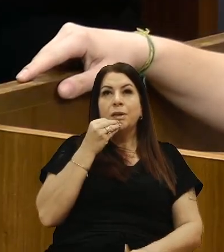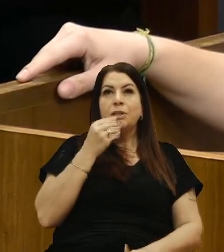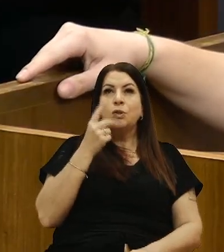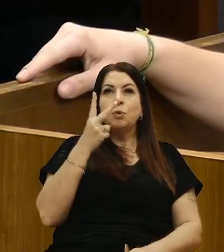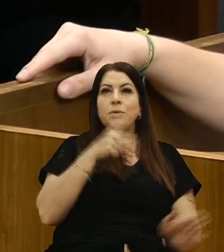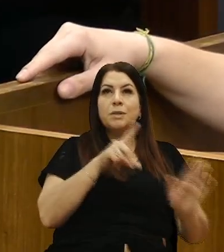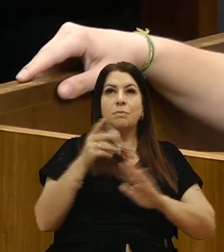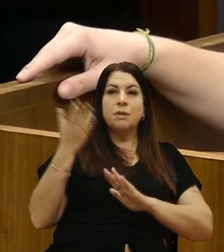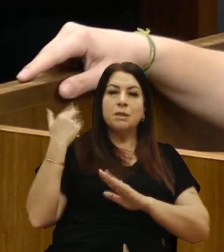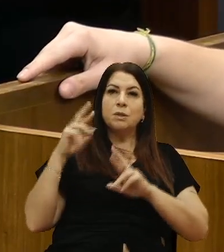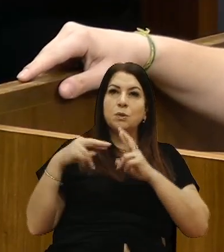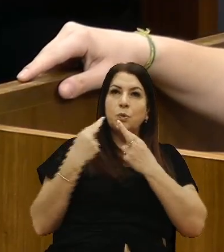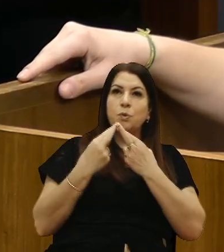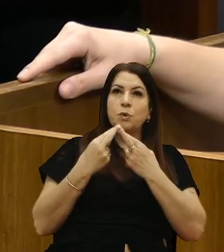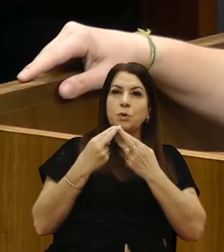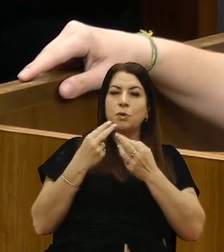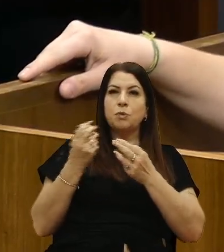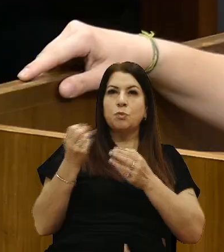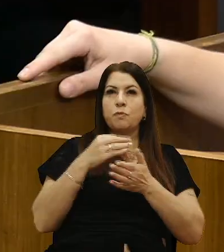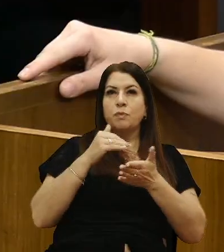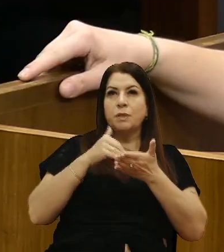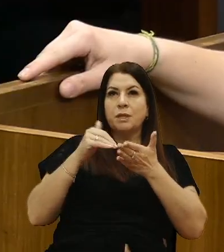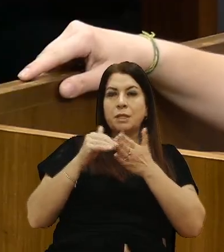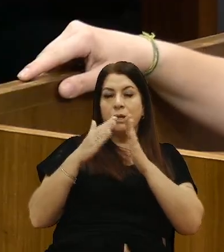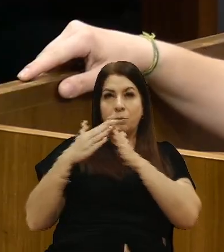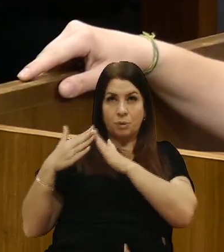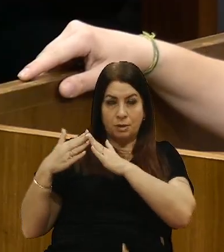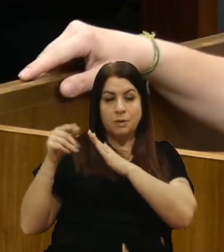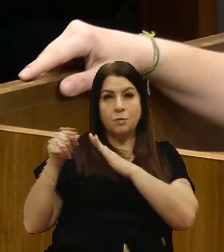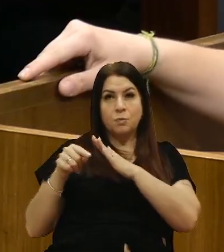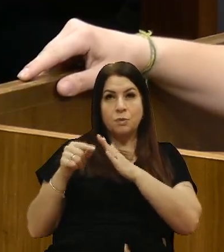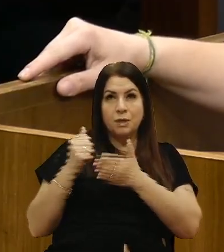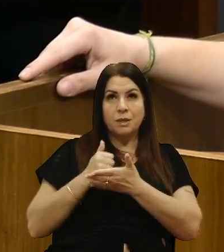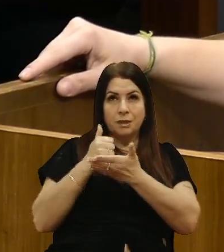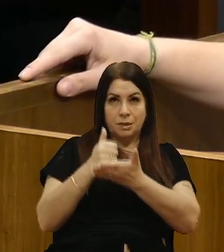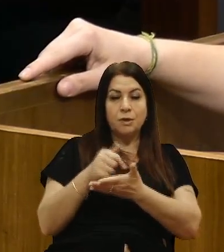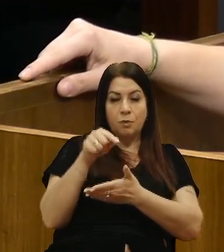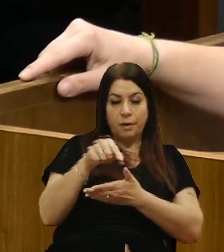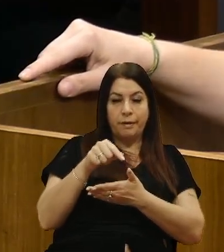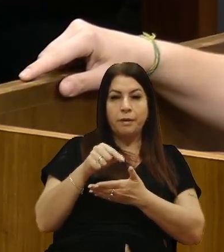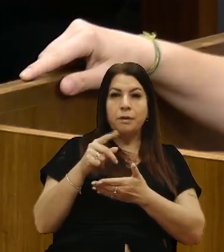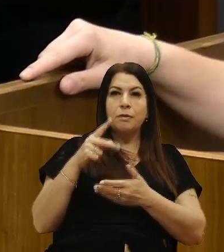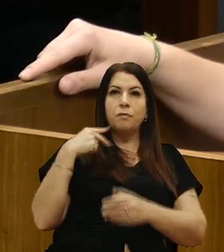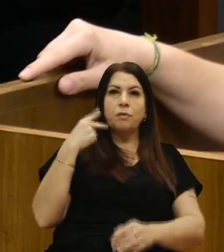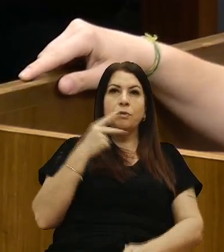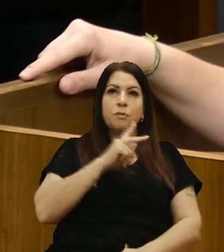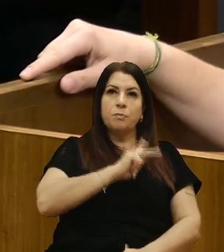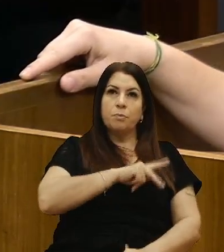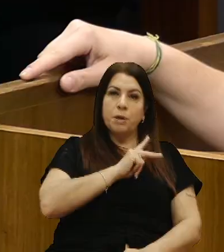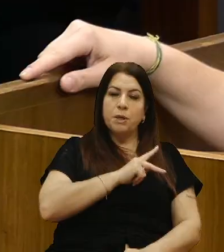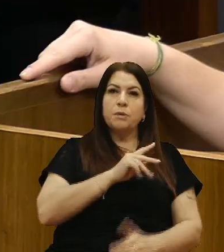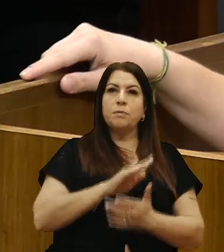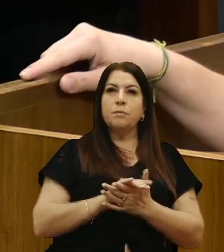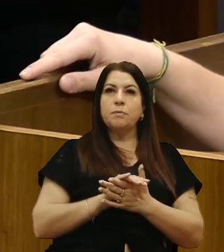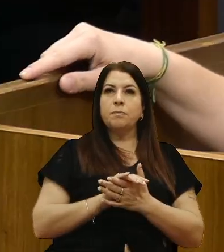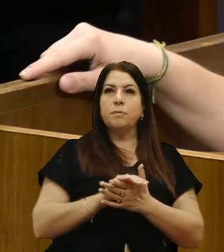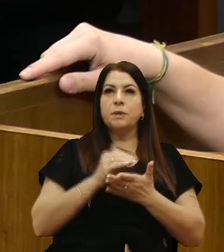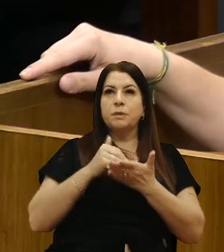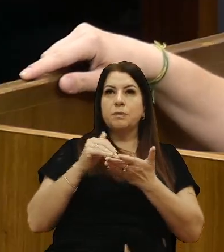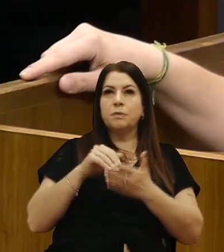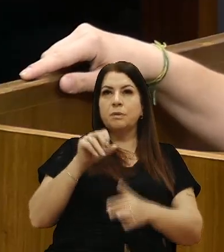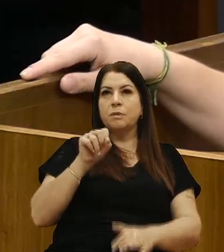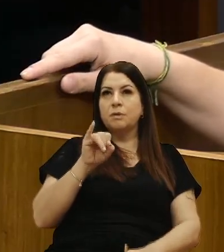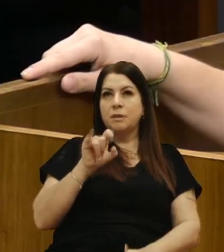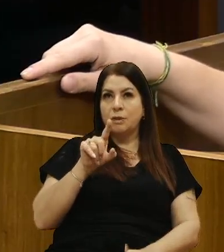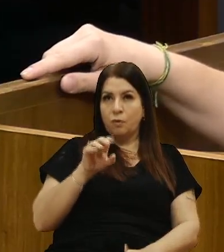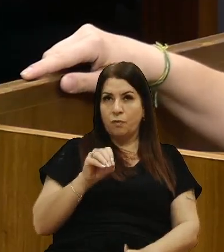semanas atrás, reunir com o novo secretário, então, de habitação, que era assessor aqui do vereador Pedro. O secretário Silvio